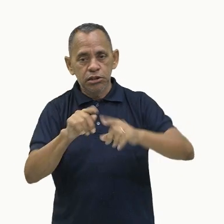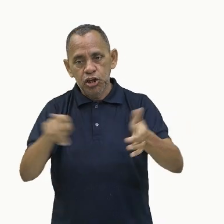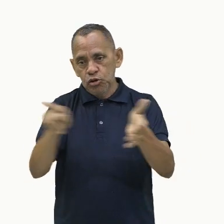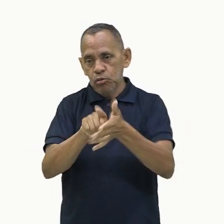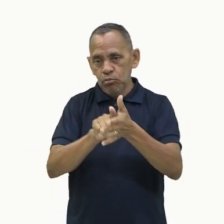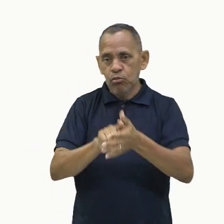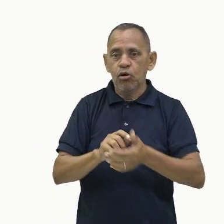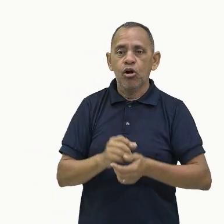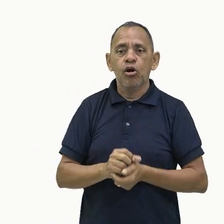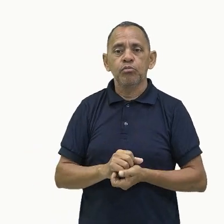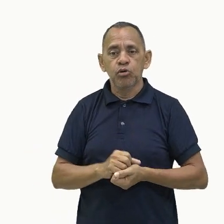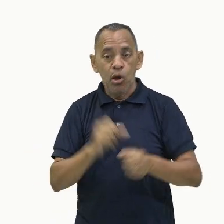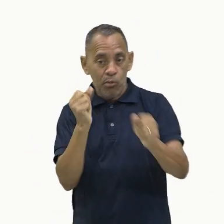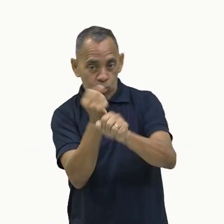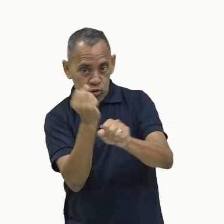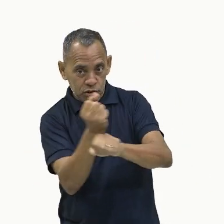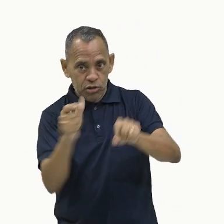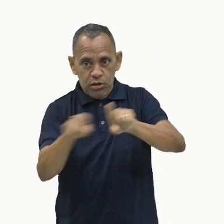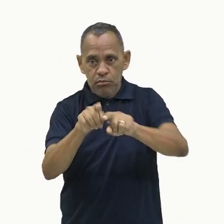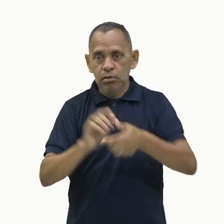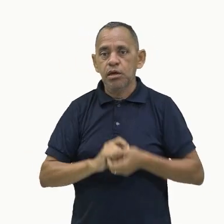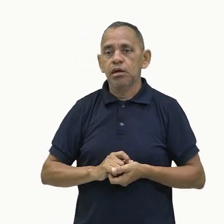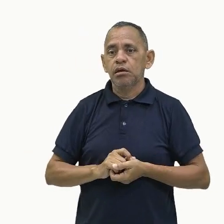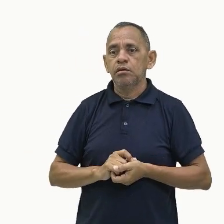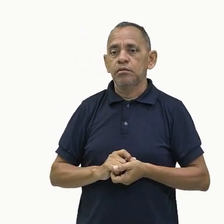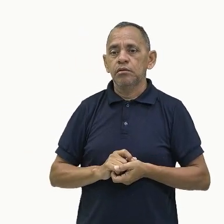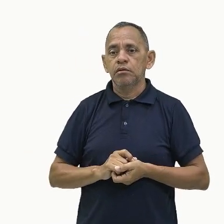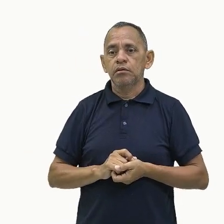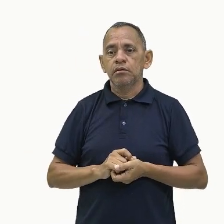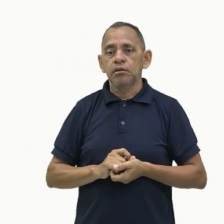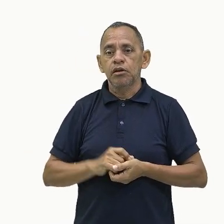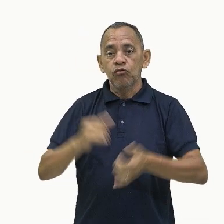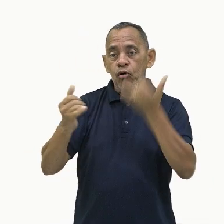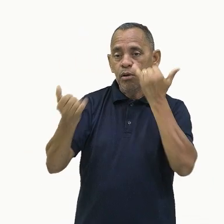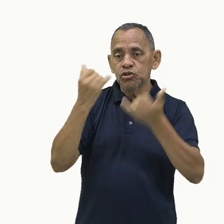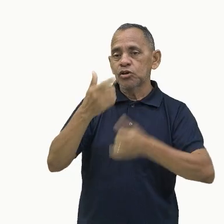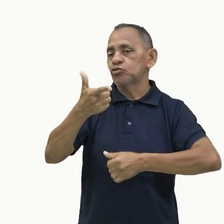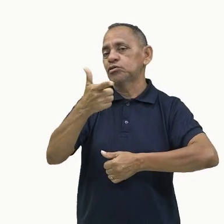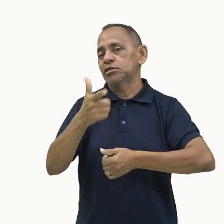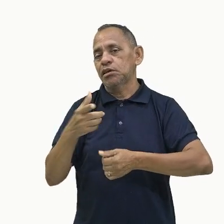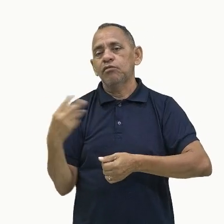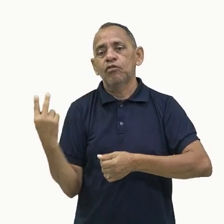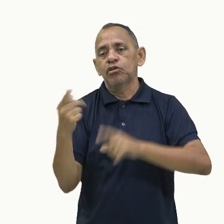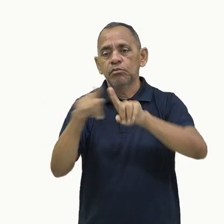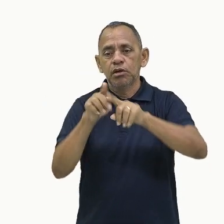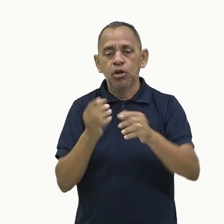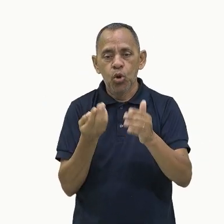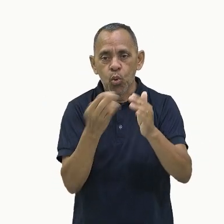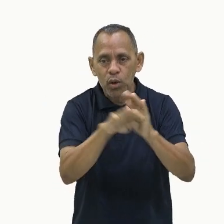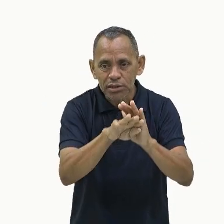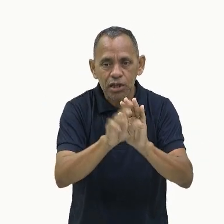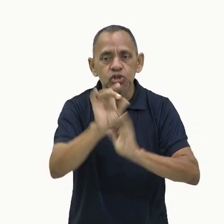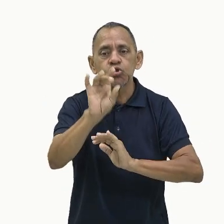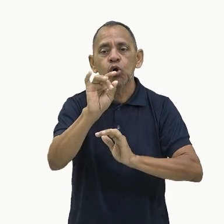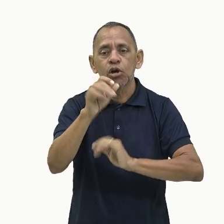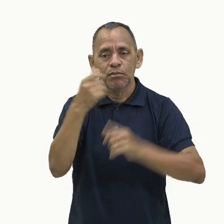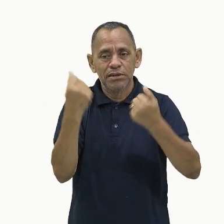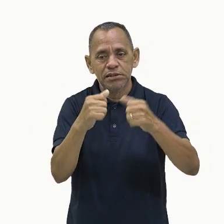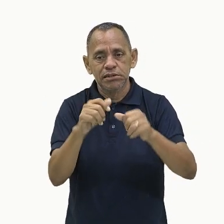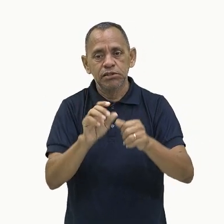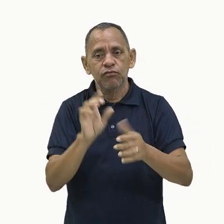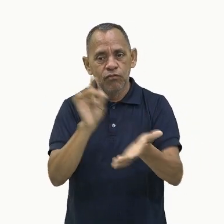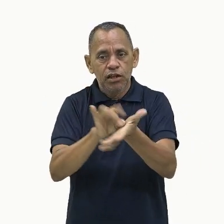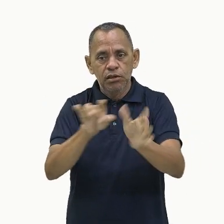materiais, documentos e até mesmo informações que não agregam valor. Guardar, assim, apenas o necessário,